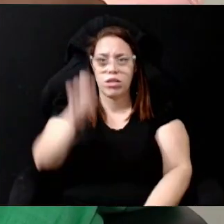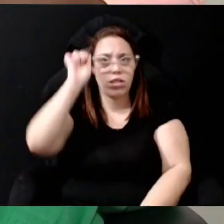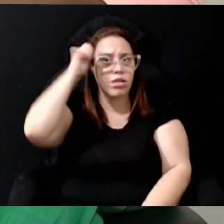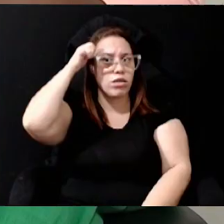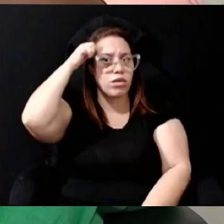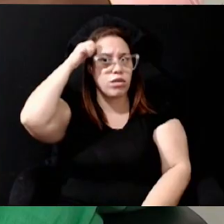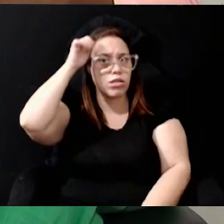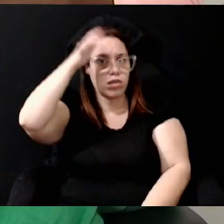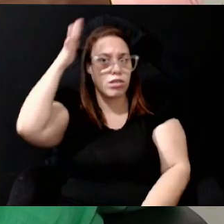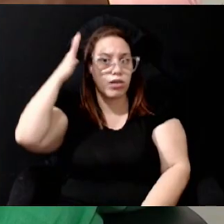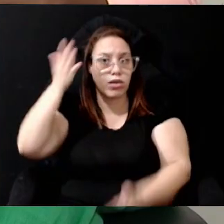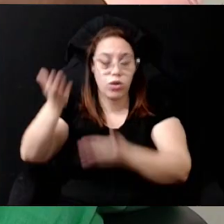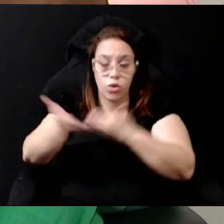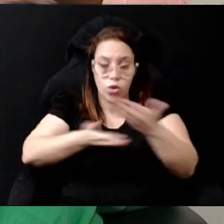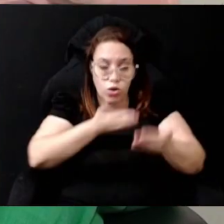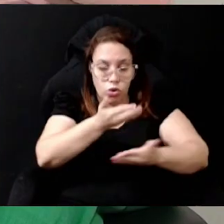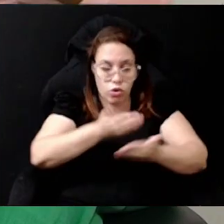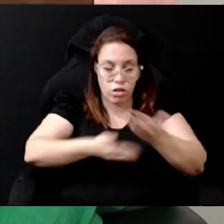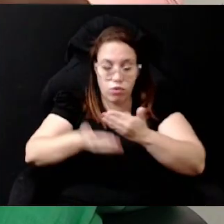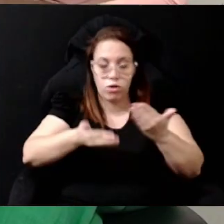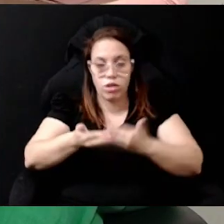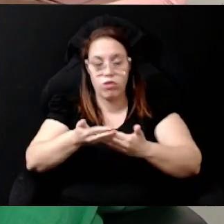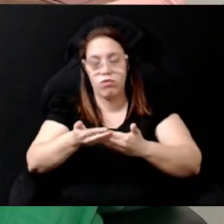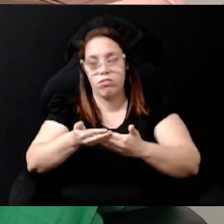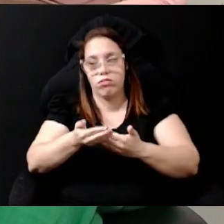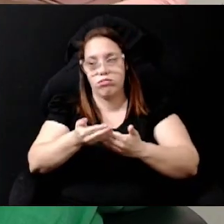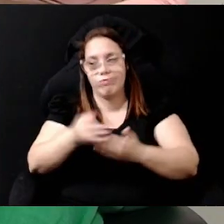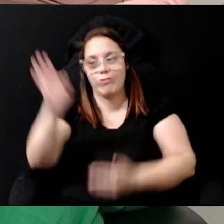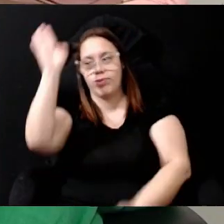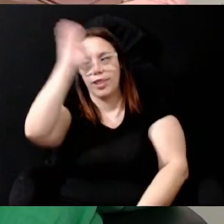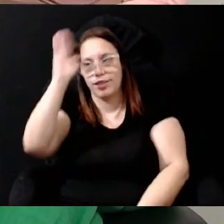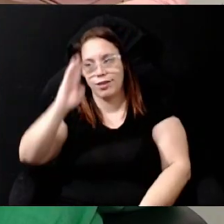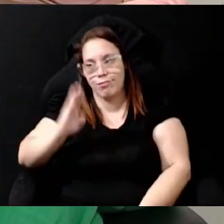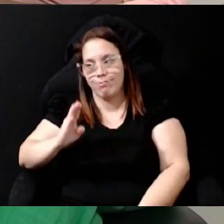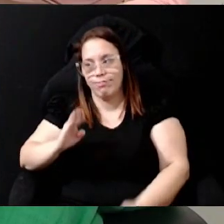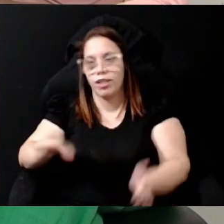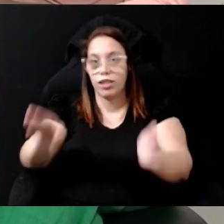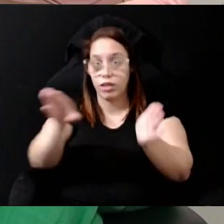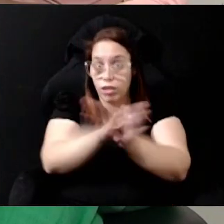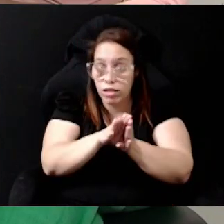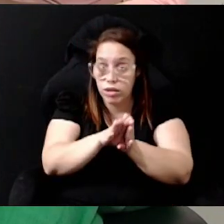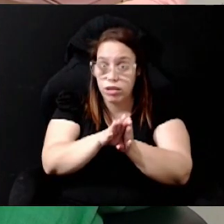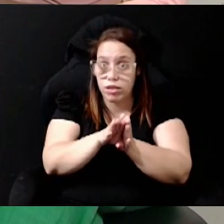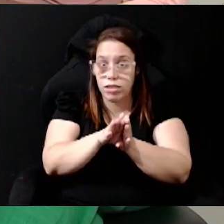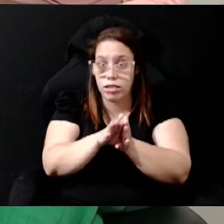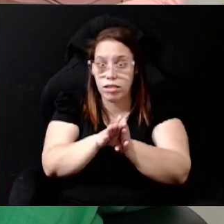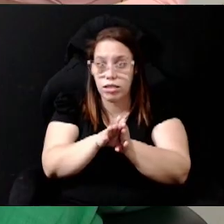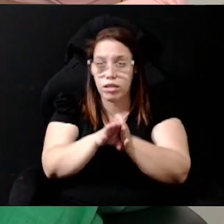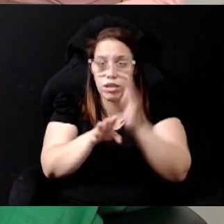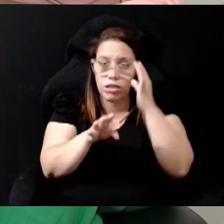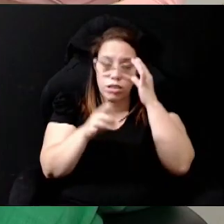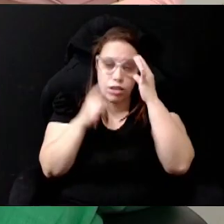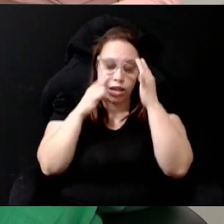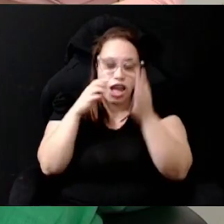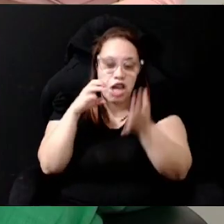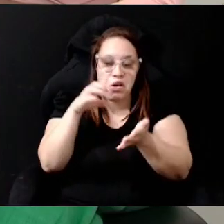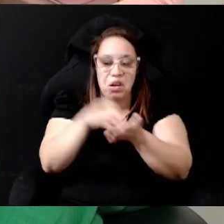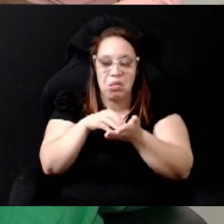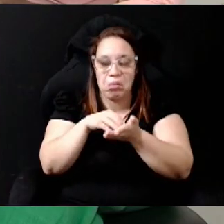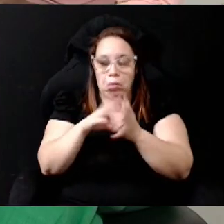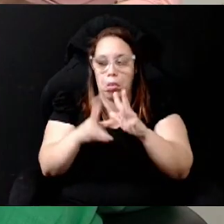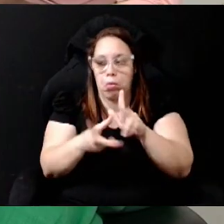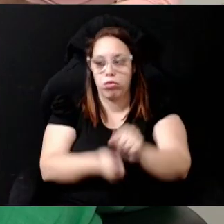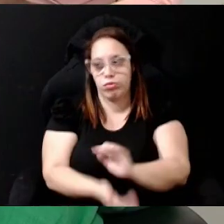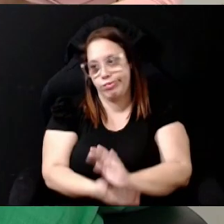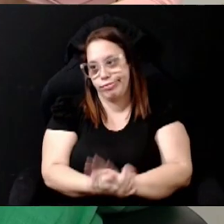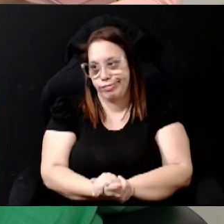que os negros e os africanos contribuíram para a formação histórica do Brasil, né? A gente enxergar, deixar de ter uma visão